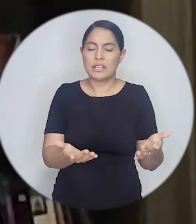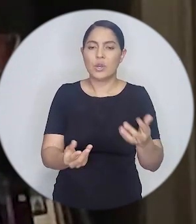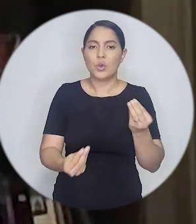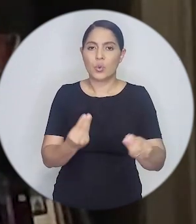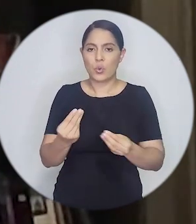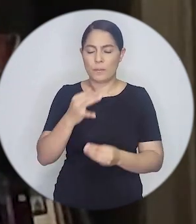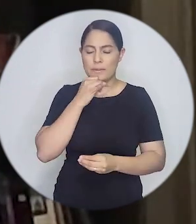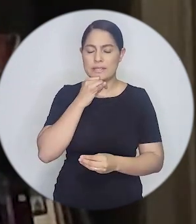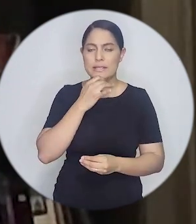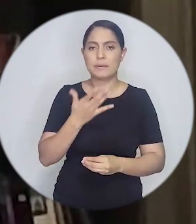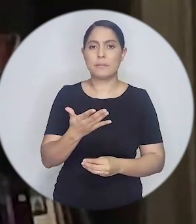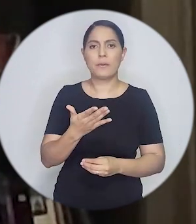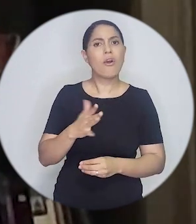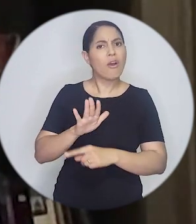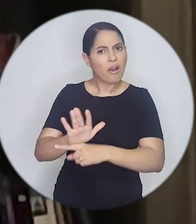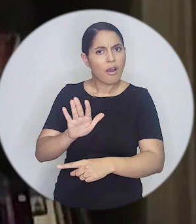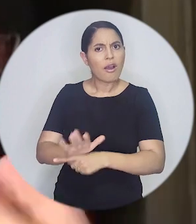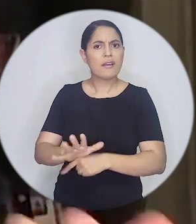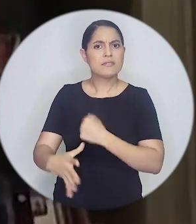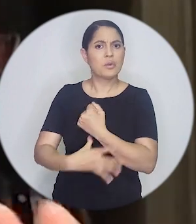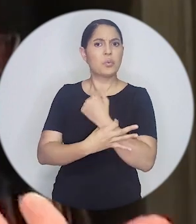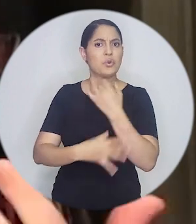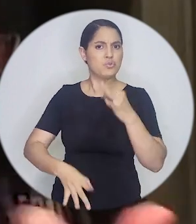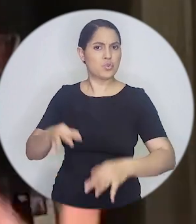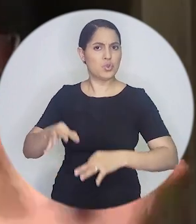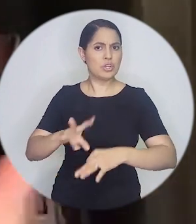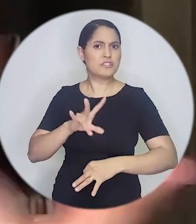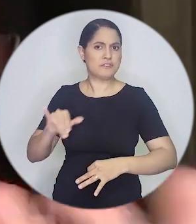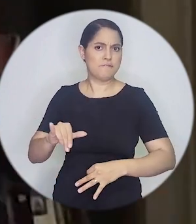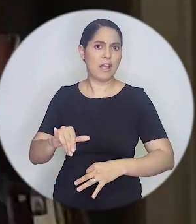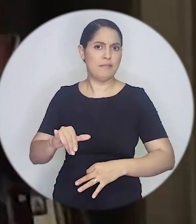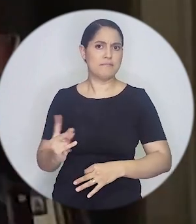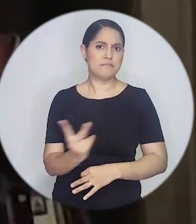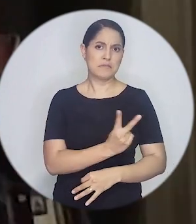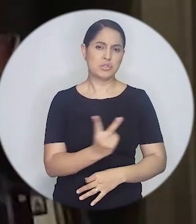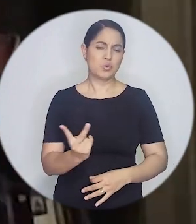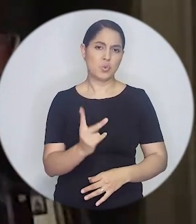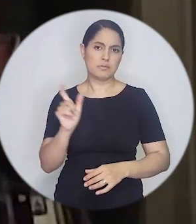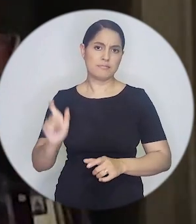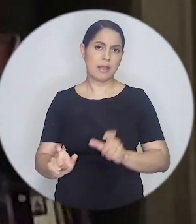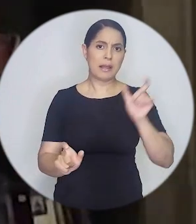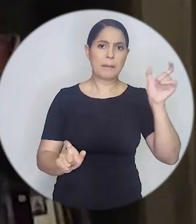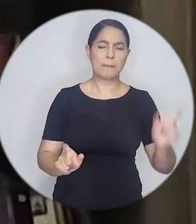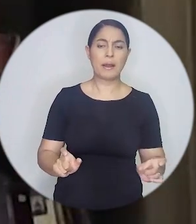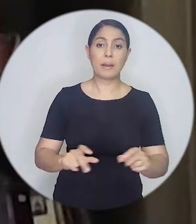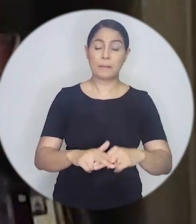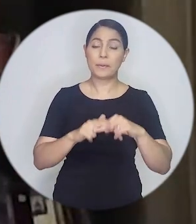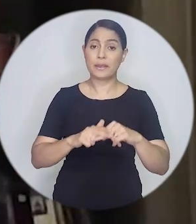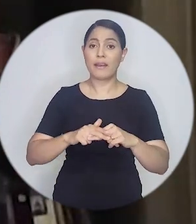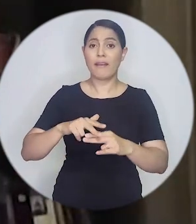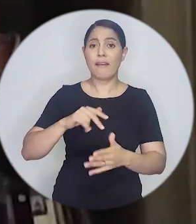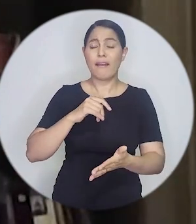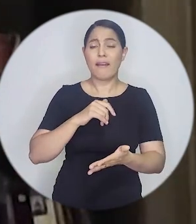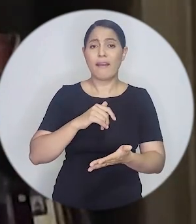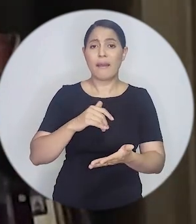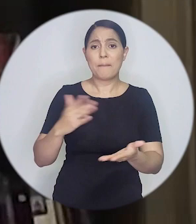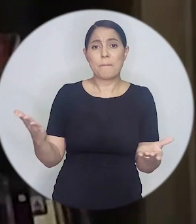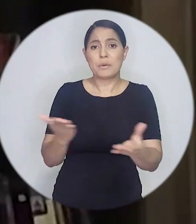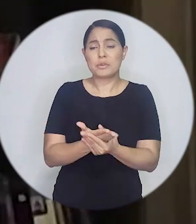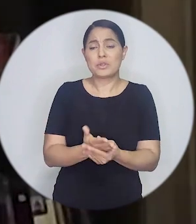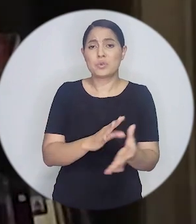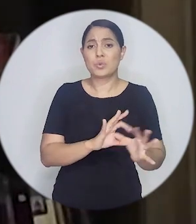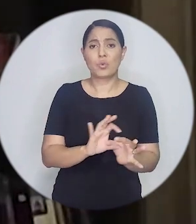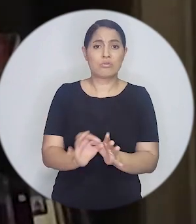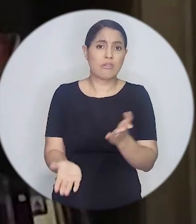detalhadas, o que contribui para oferecer segurança jurídica ali para as partes, no que diz respeito aos processos de